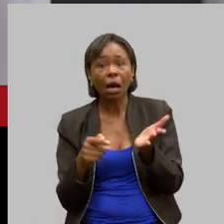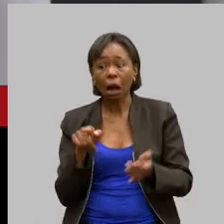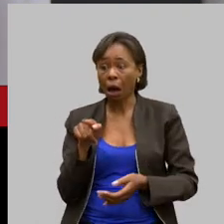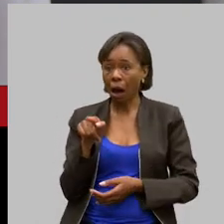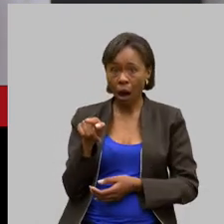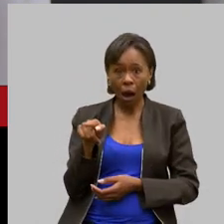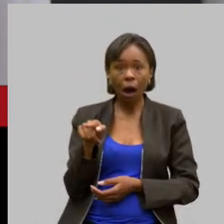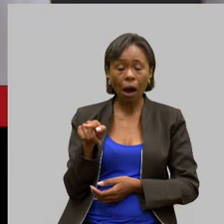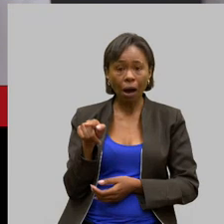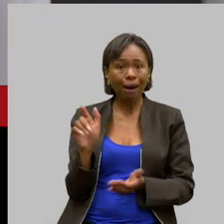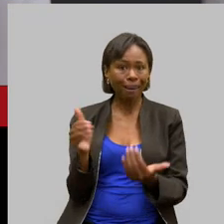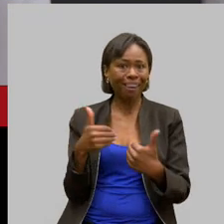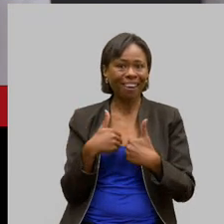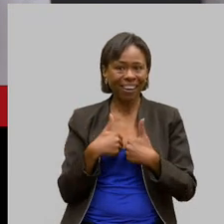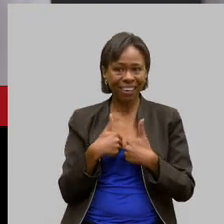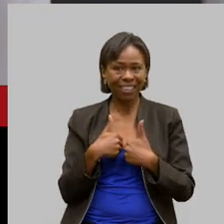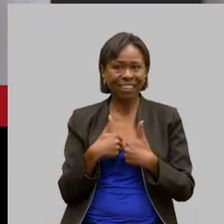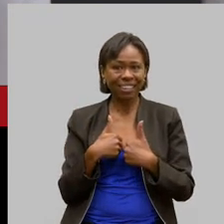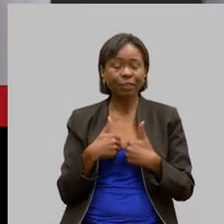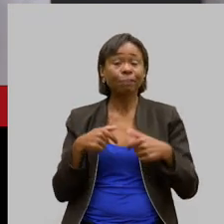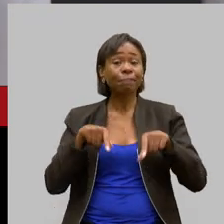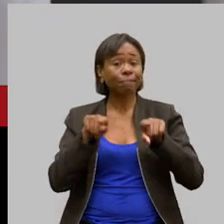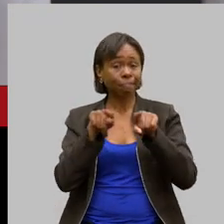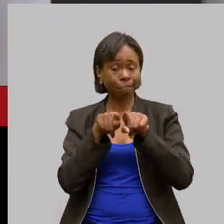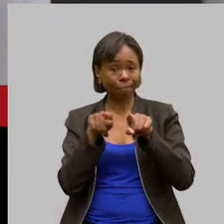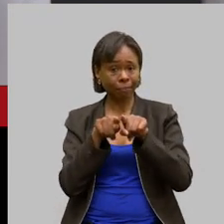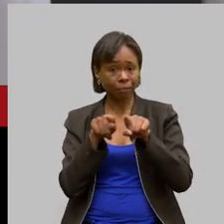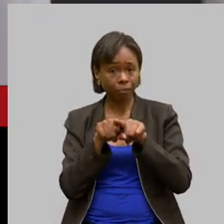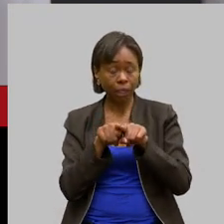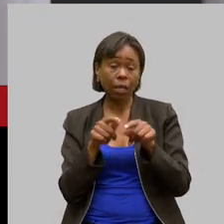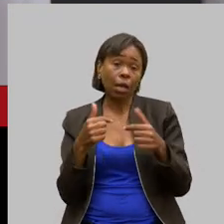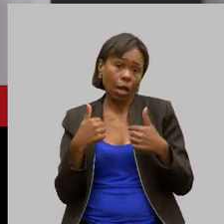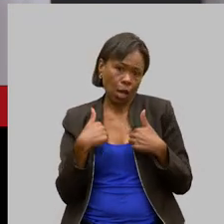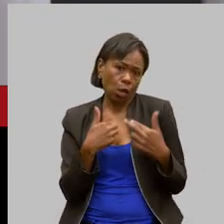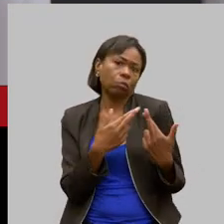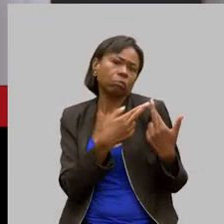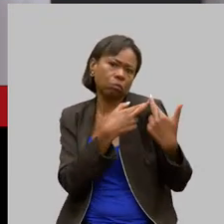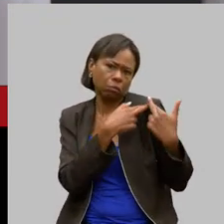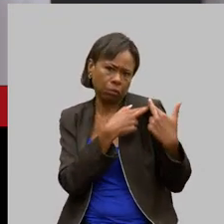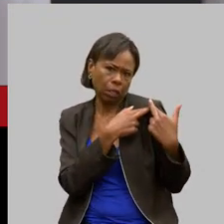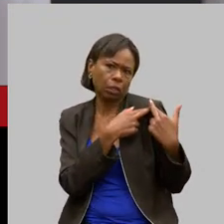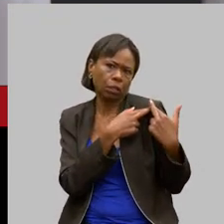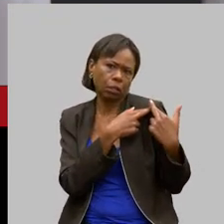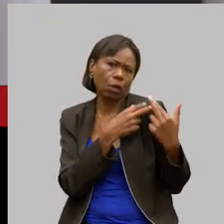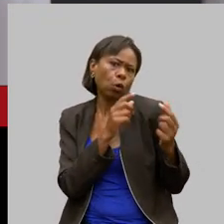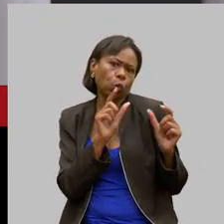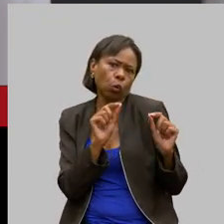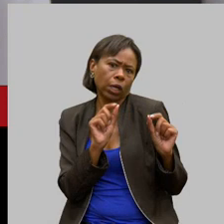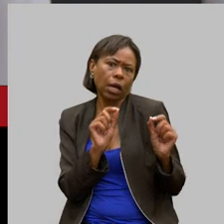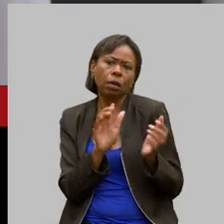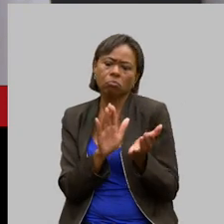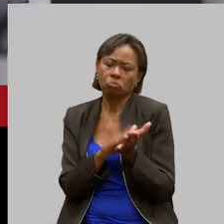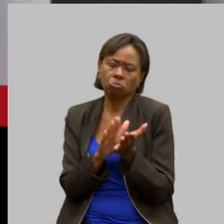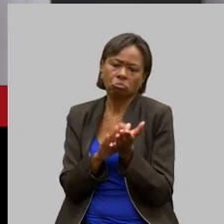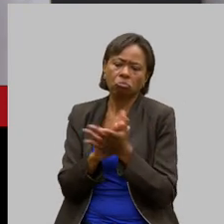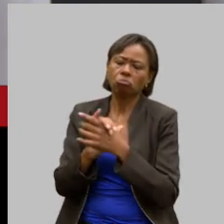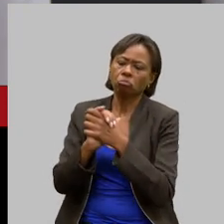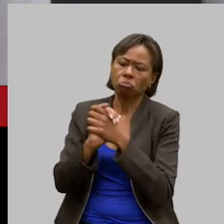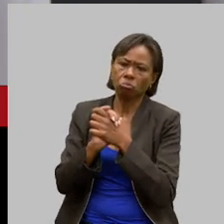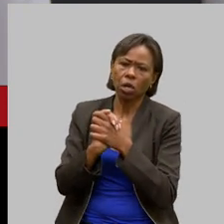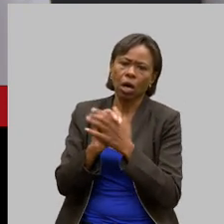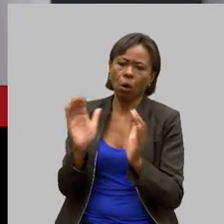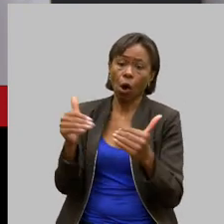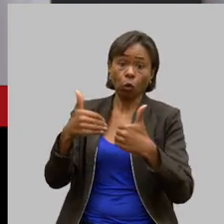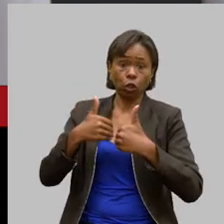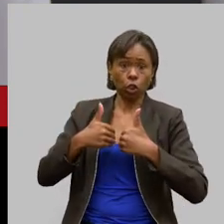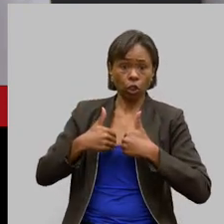então também me cabe não somente exaltar os autistas de grandes habilidades né